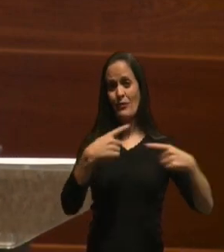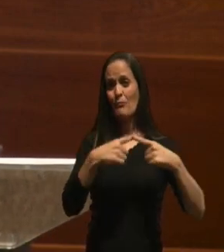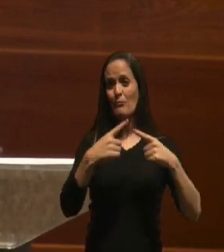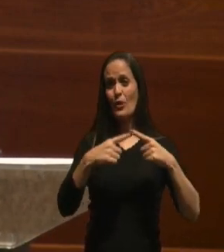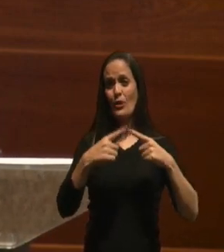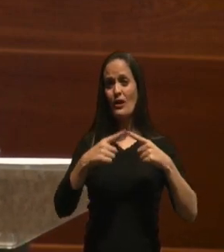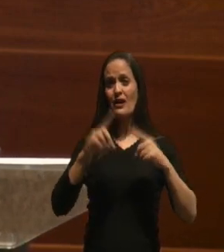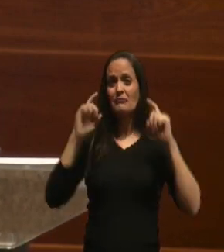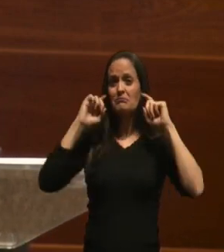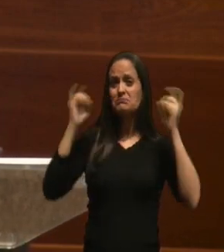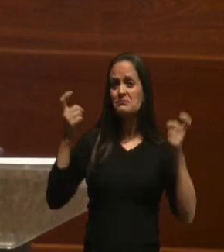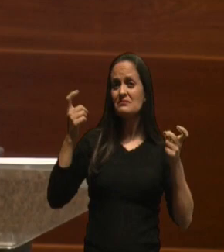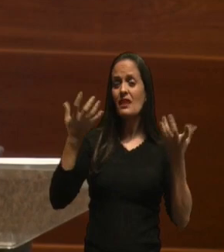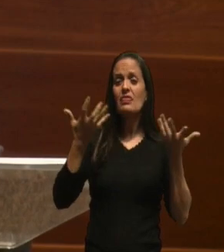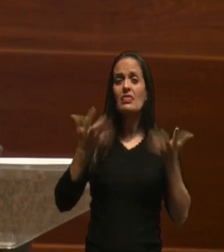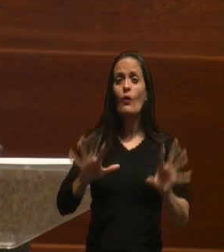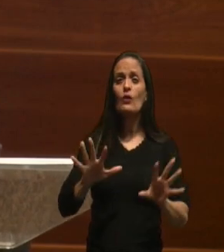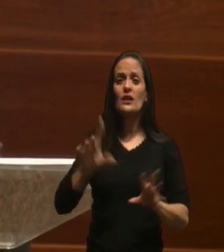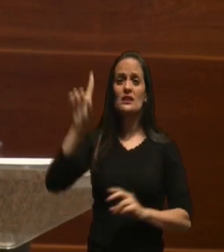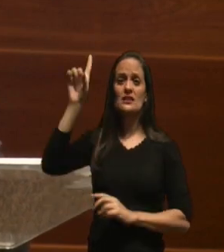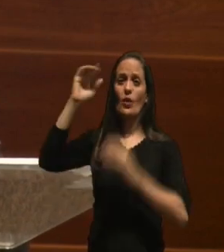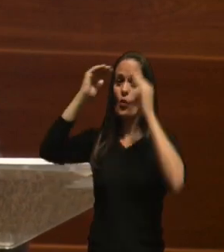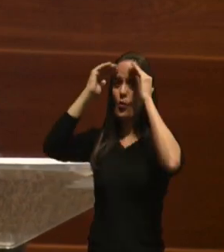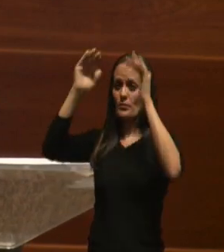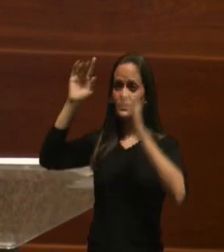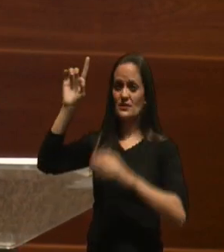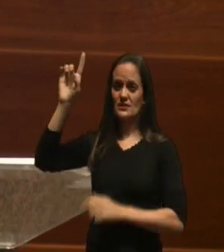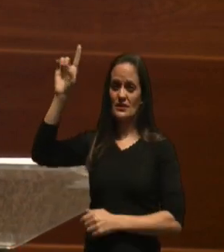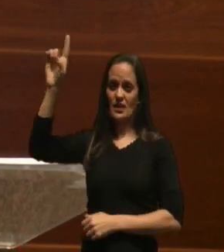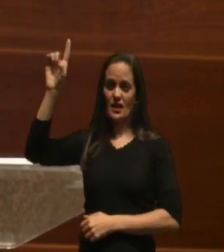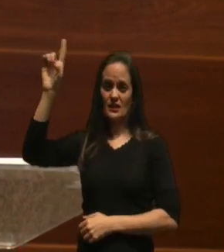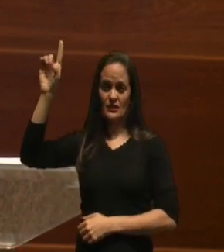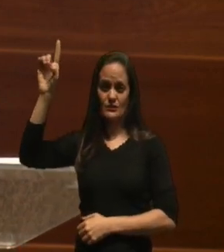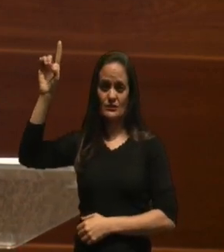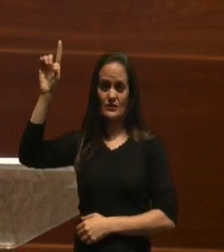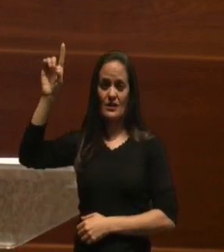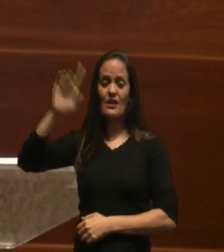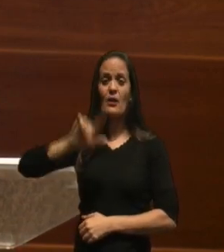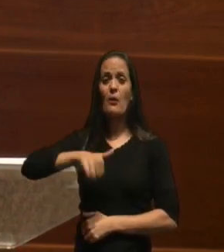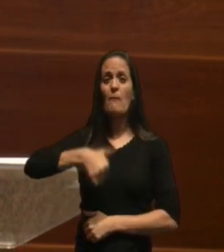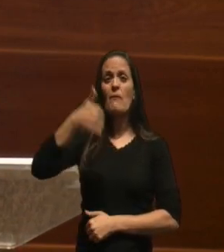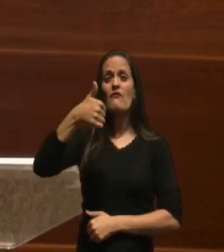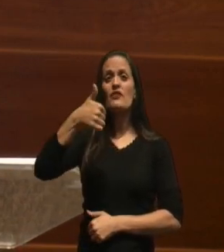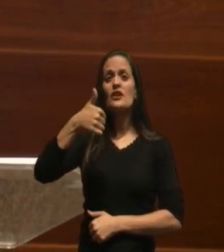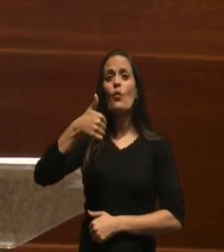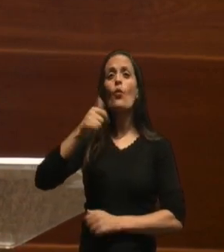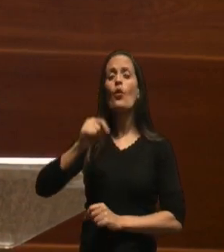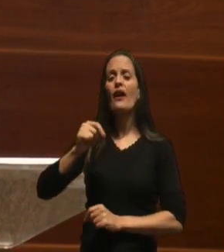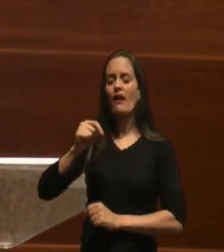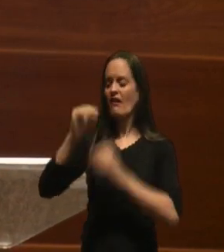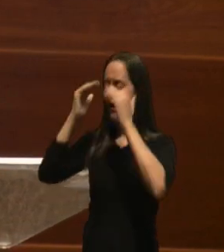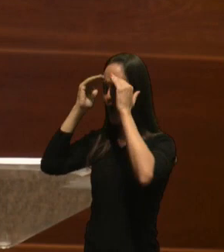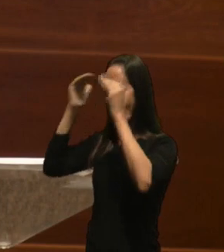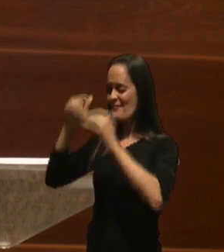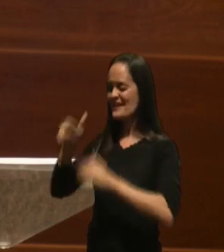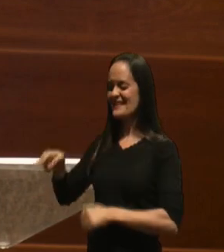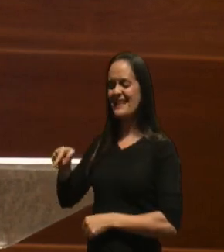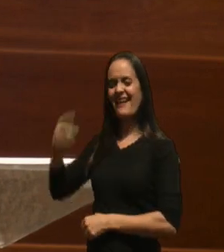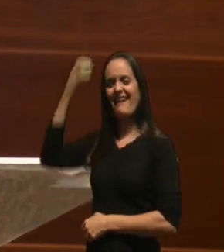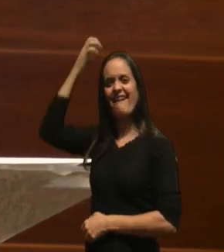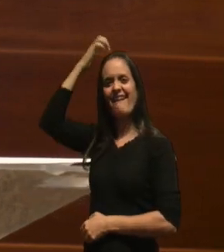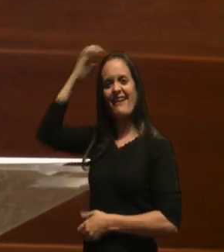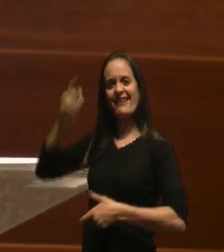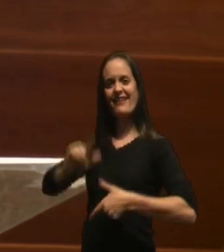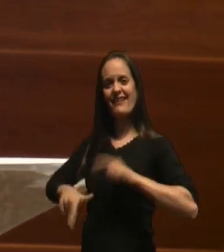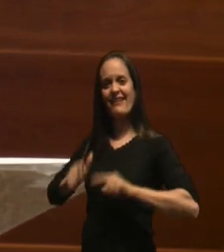de Deus, apesar de tê-lo consultado, e preferiu agradar a Acabe, que desobedeceu